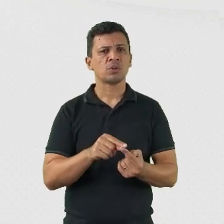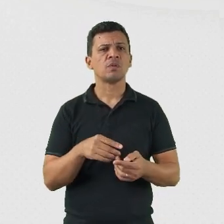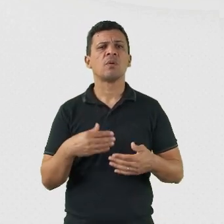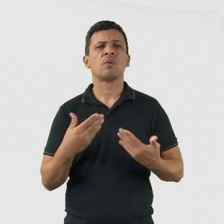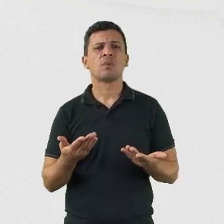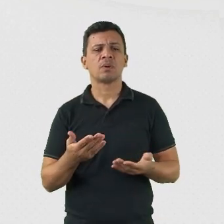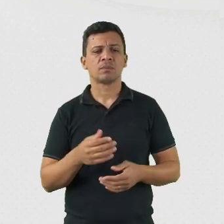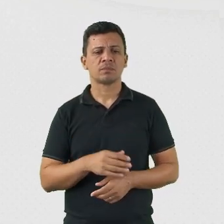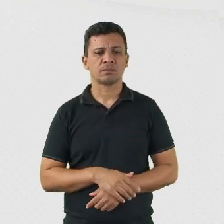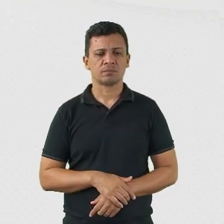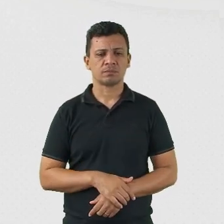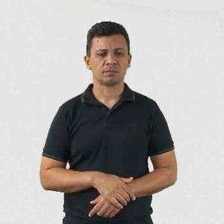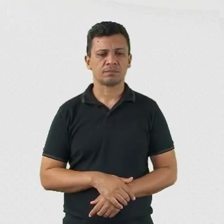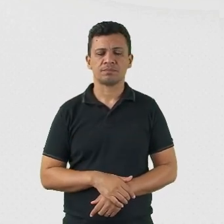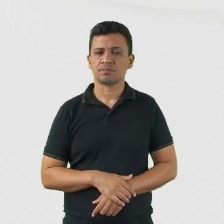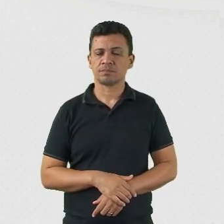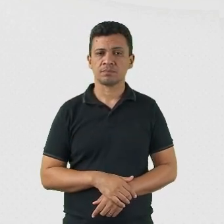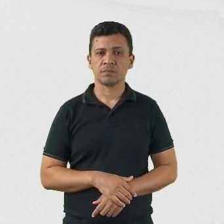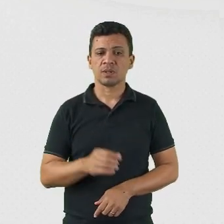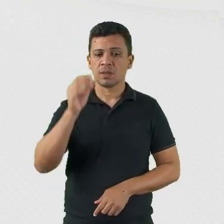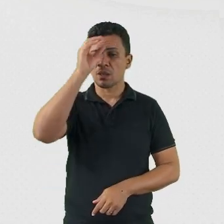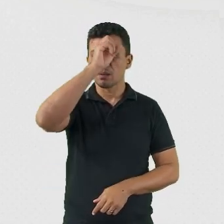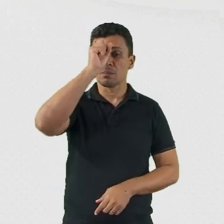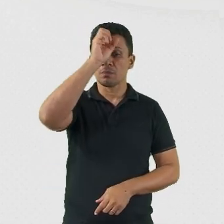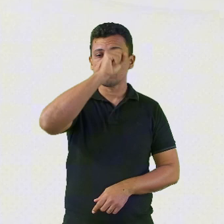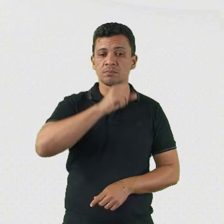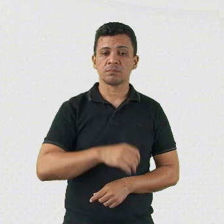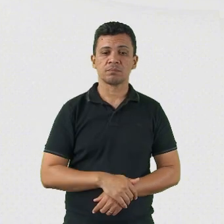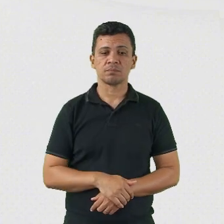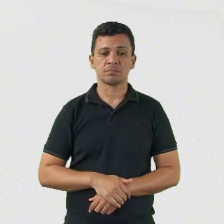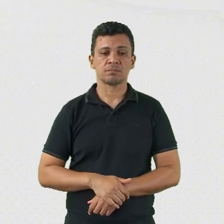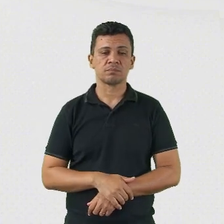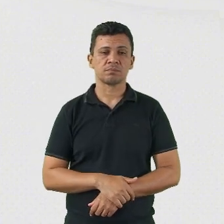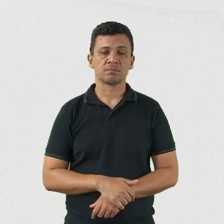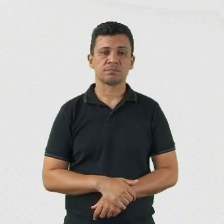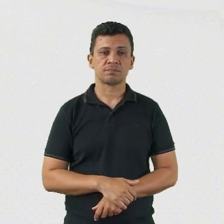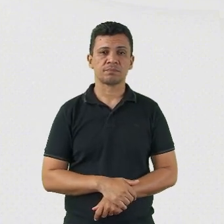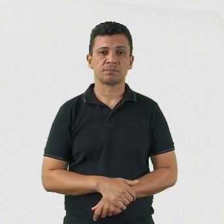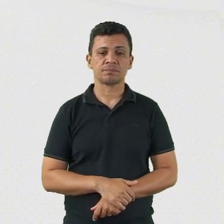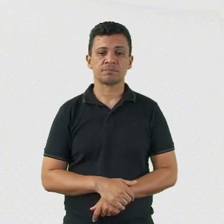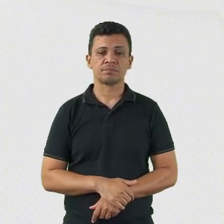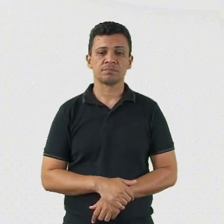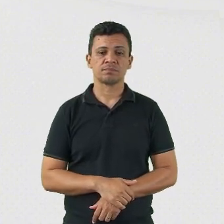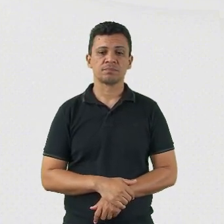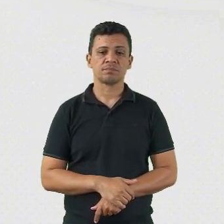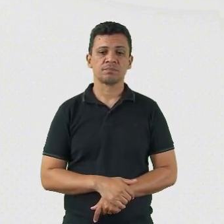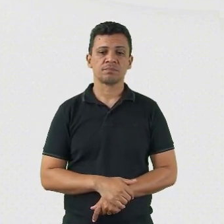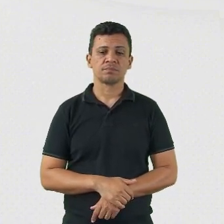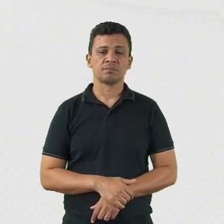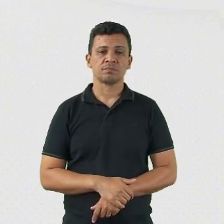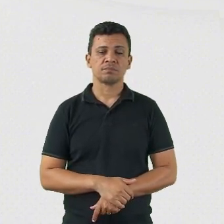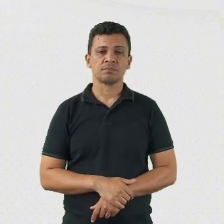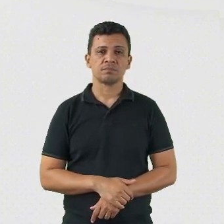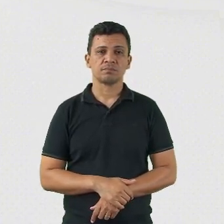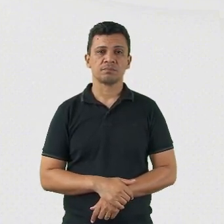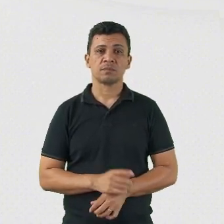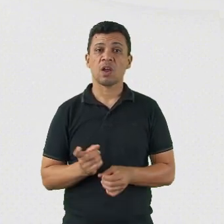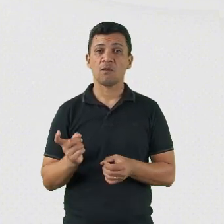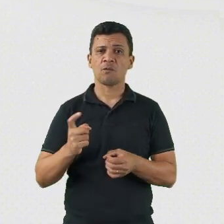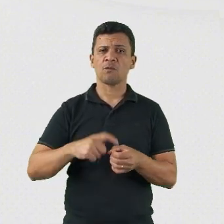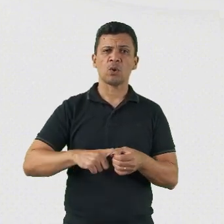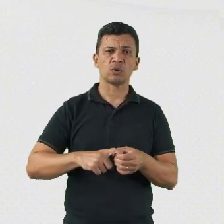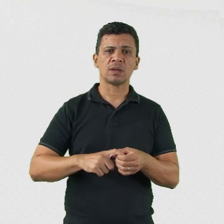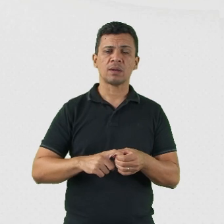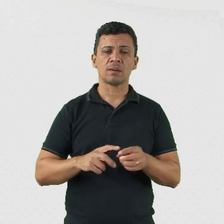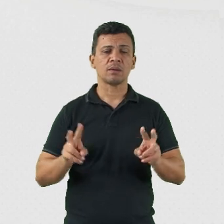é learn, ou seja, aprender, ask for and give directions. Então, a gente vai voltar